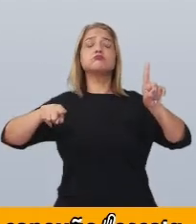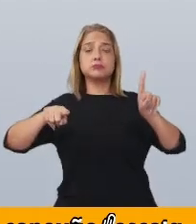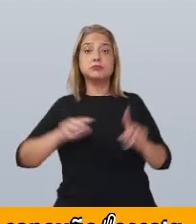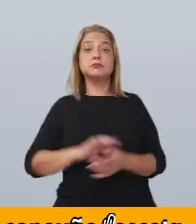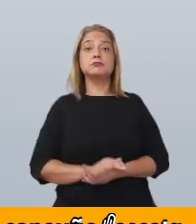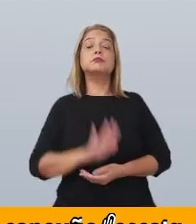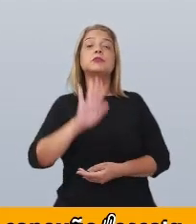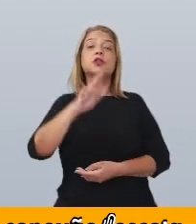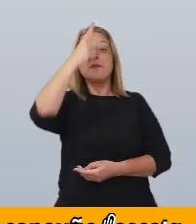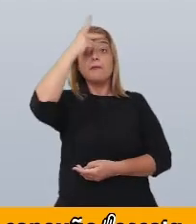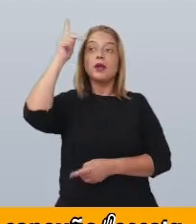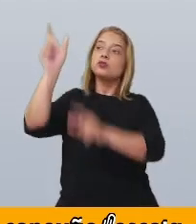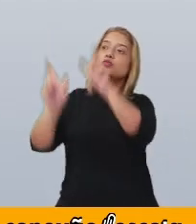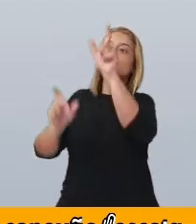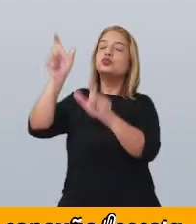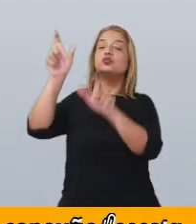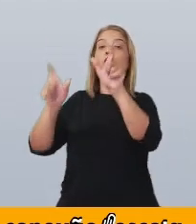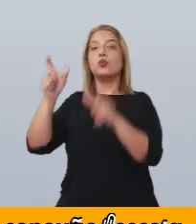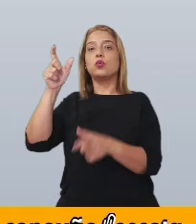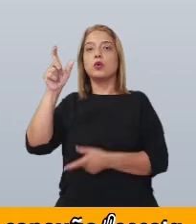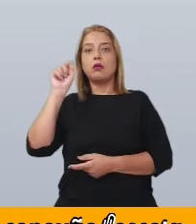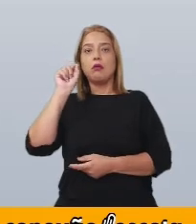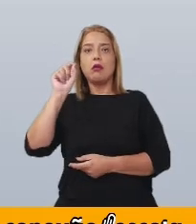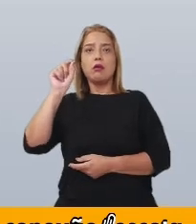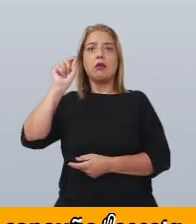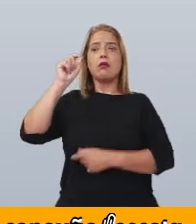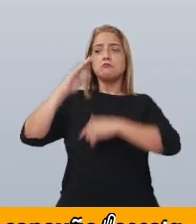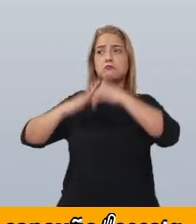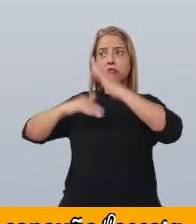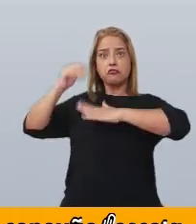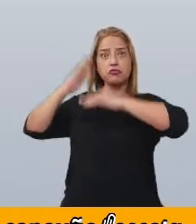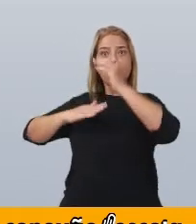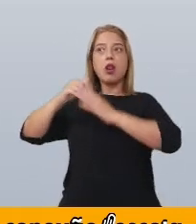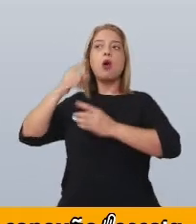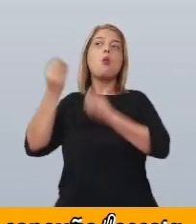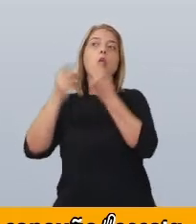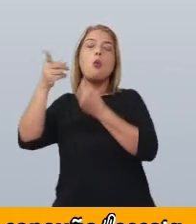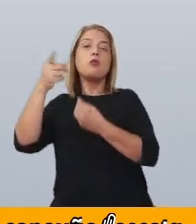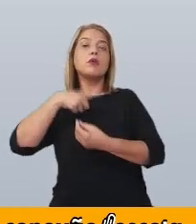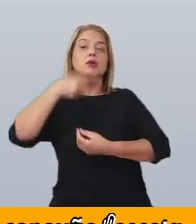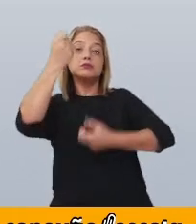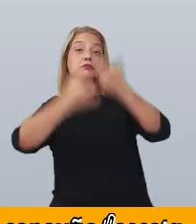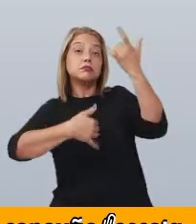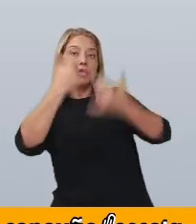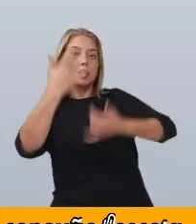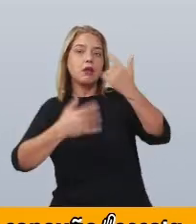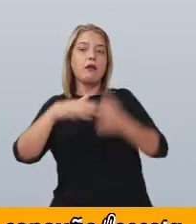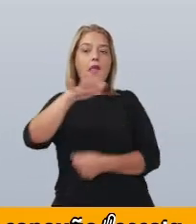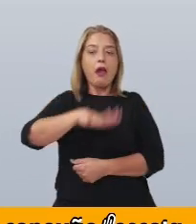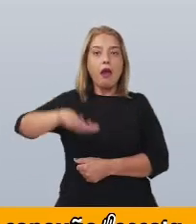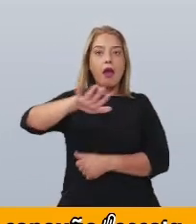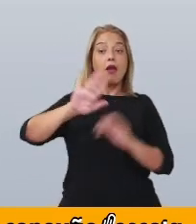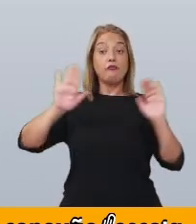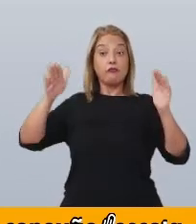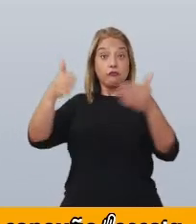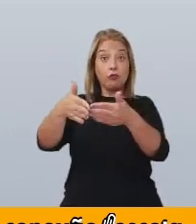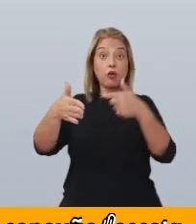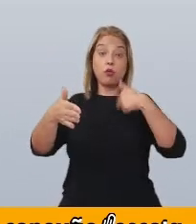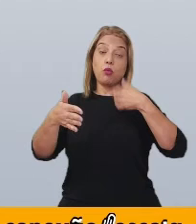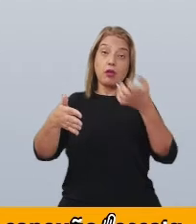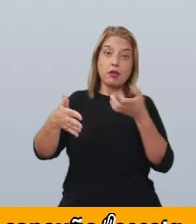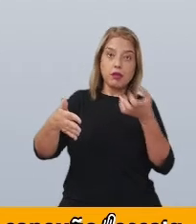de especialistas, ou seja, um discurso de autoridade naquela área que eu estou citando